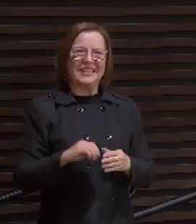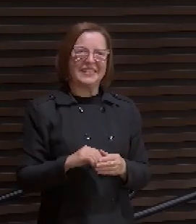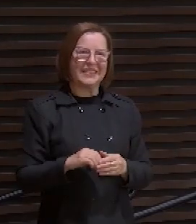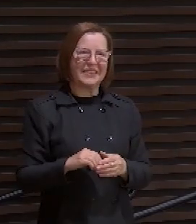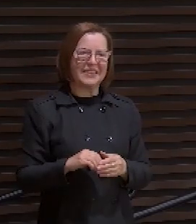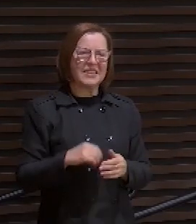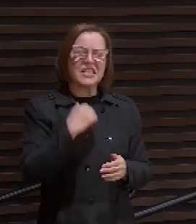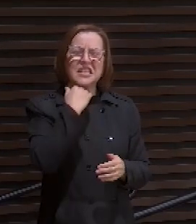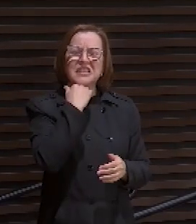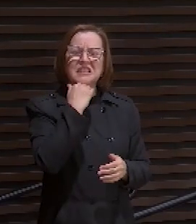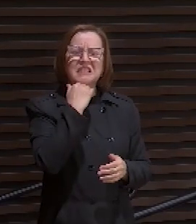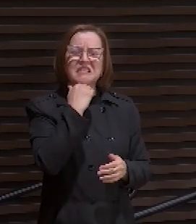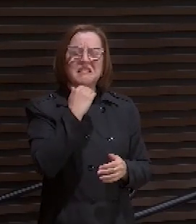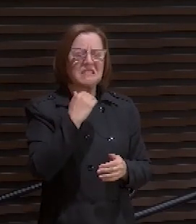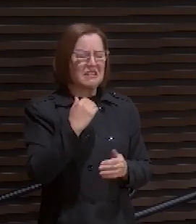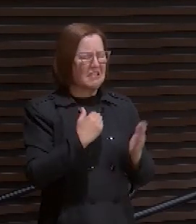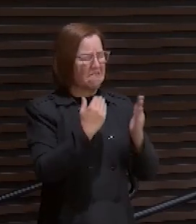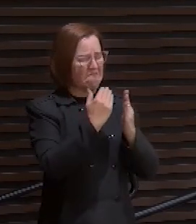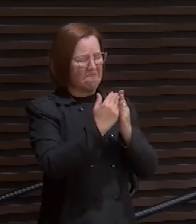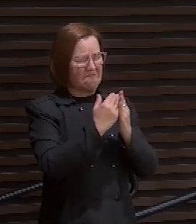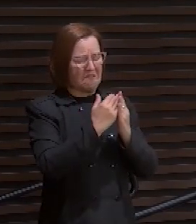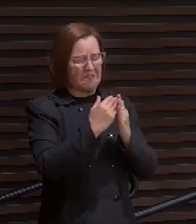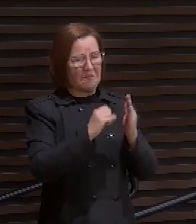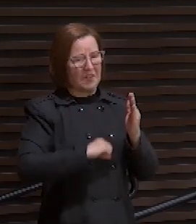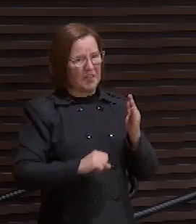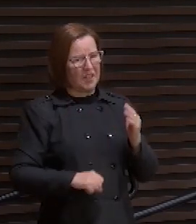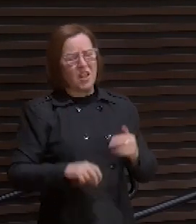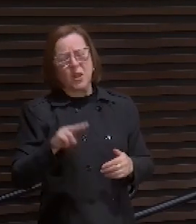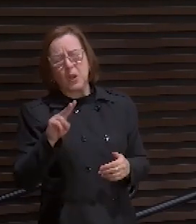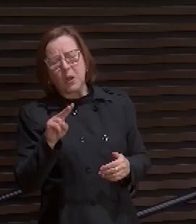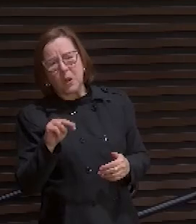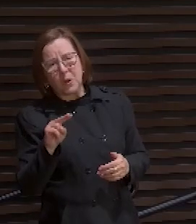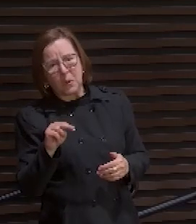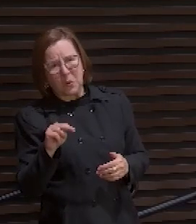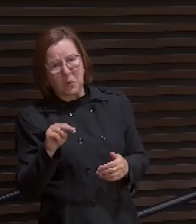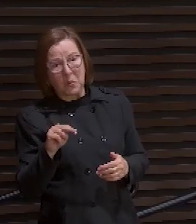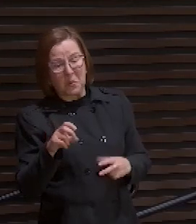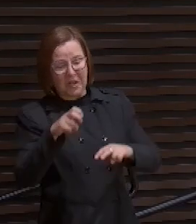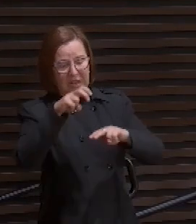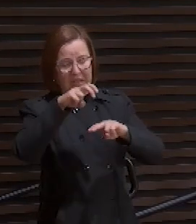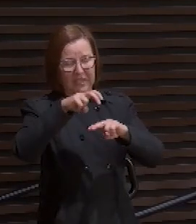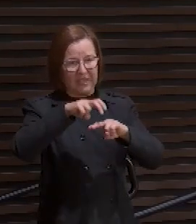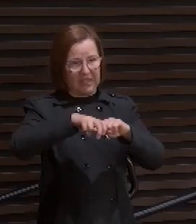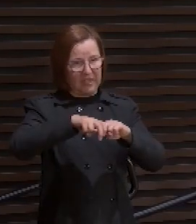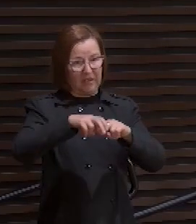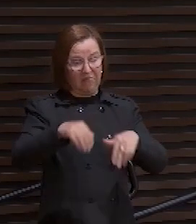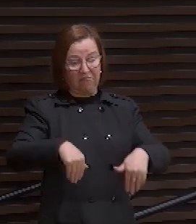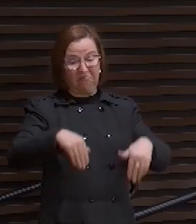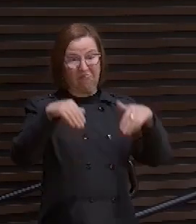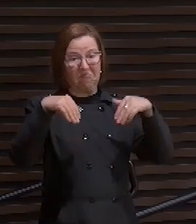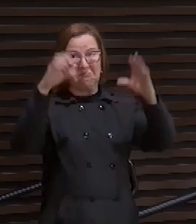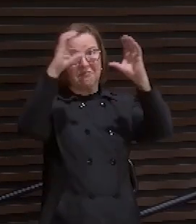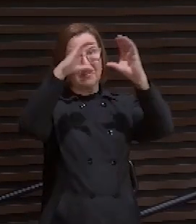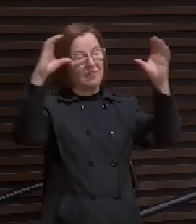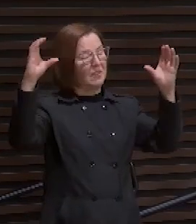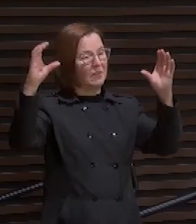Nenhum outro sumo sacerdote jamais ocupou essa posição.